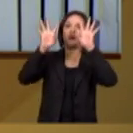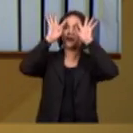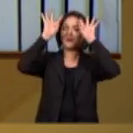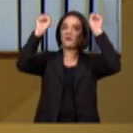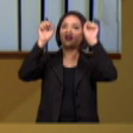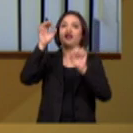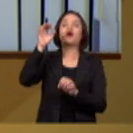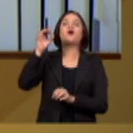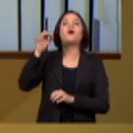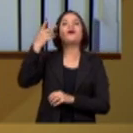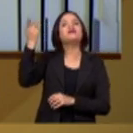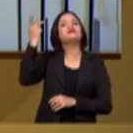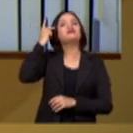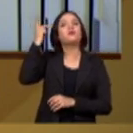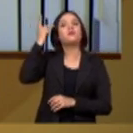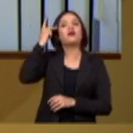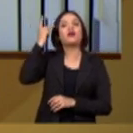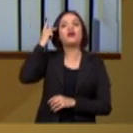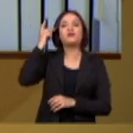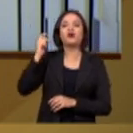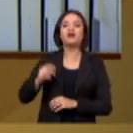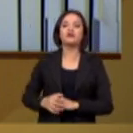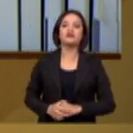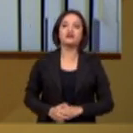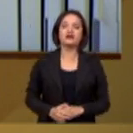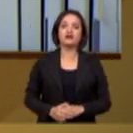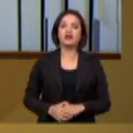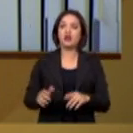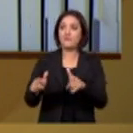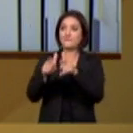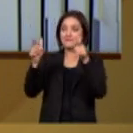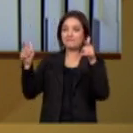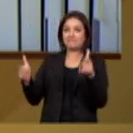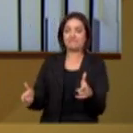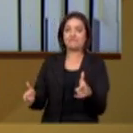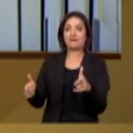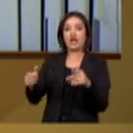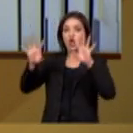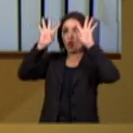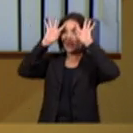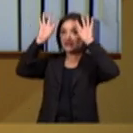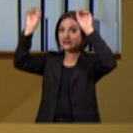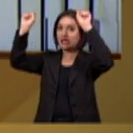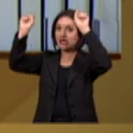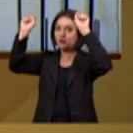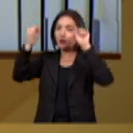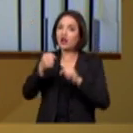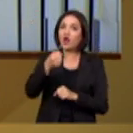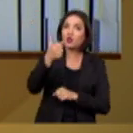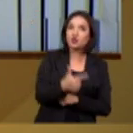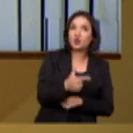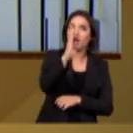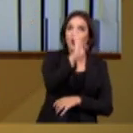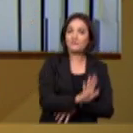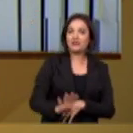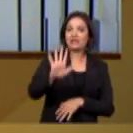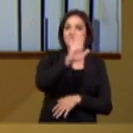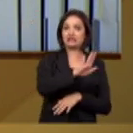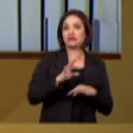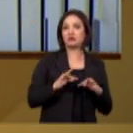que é uma das maiores pontes do a maior corte de justiça em número de integrantes do mundo